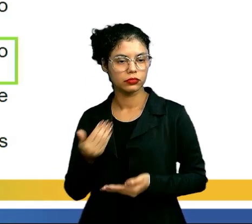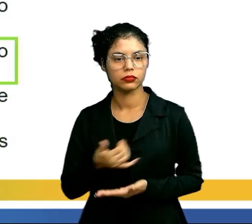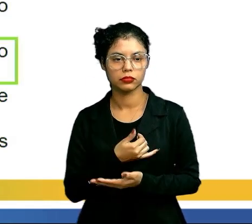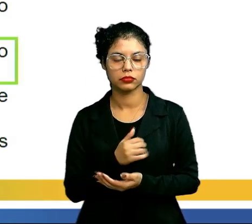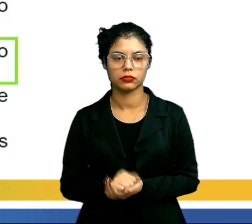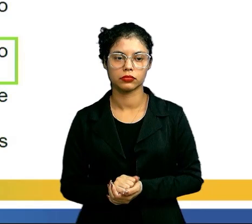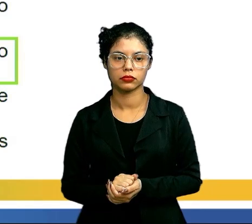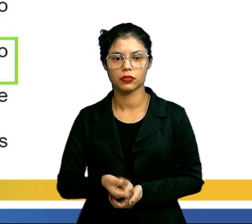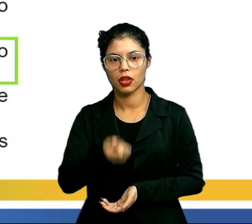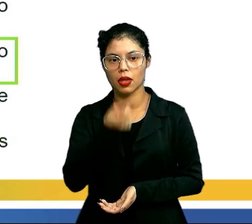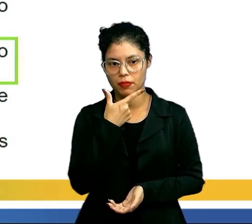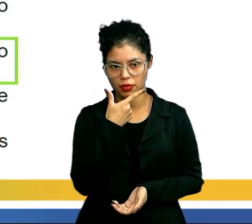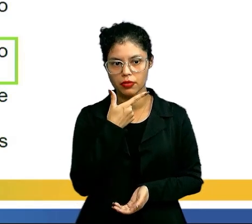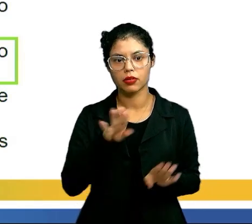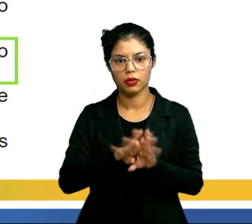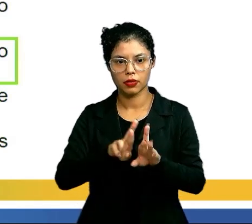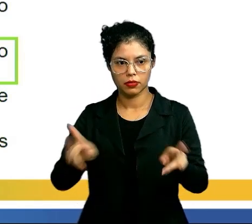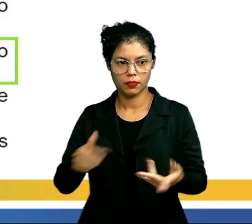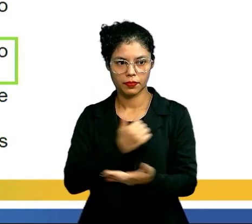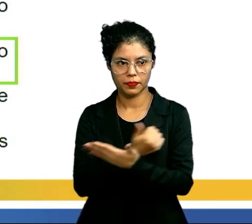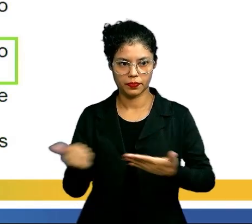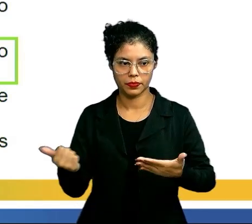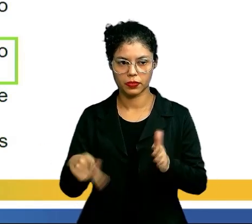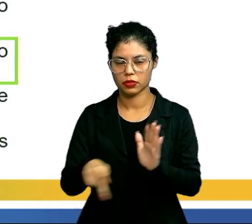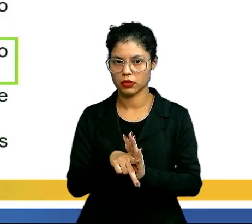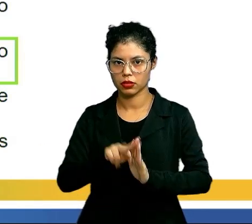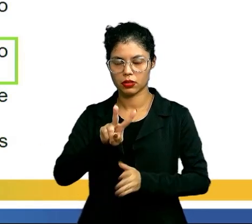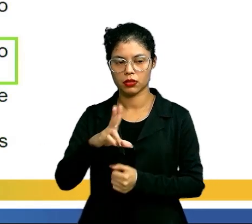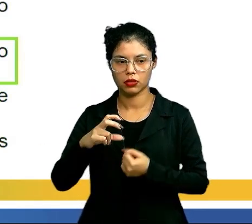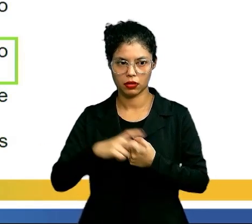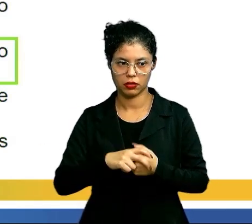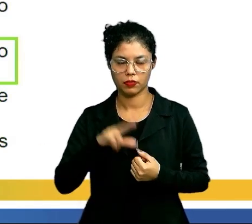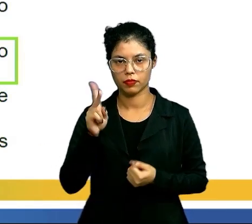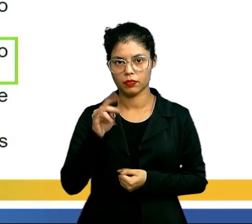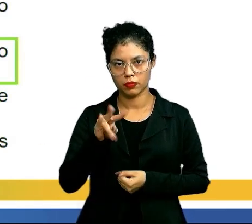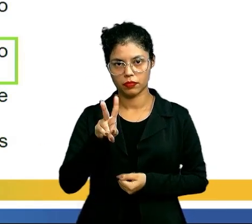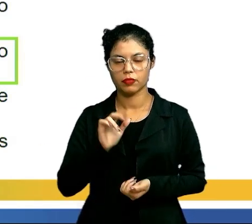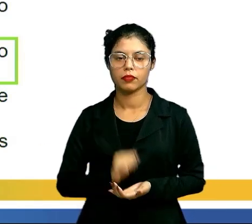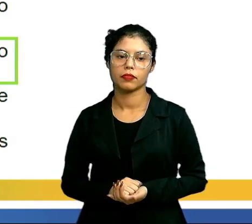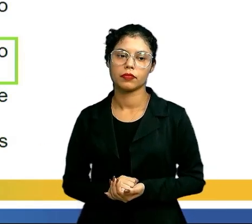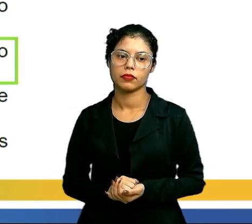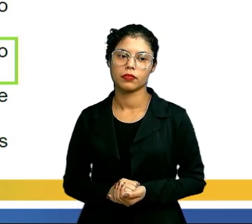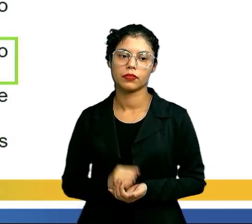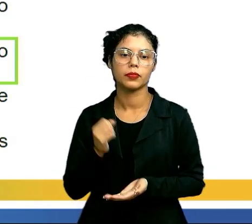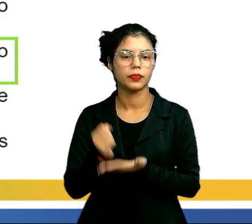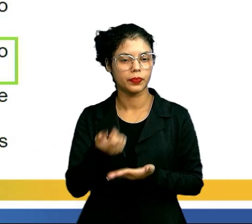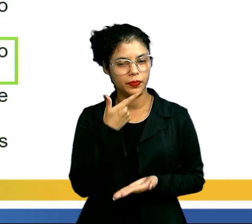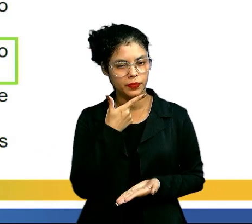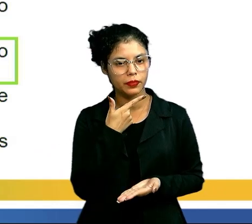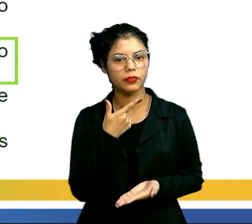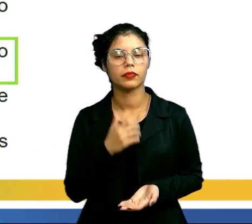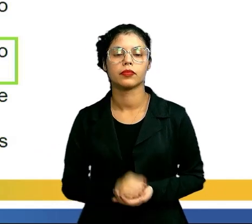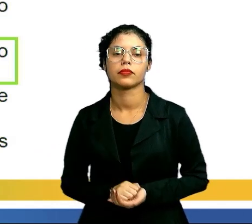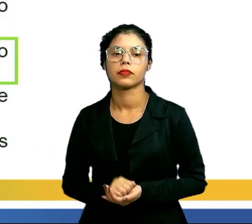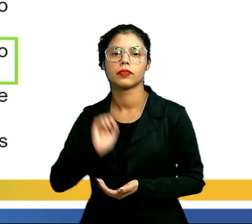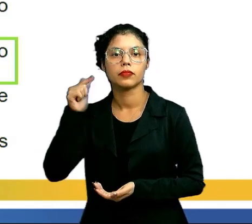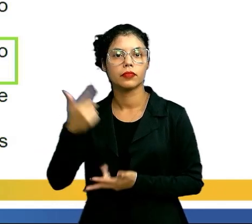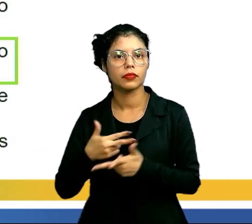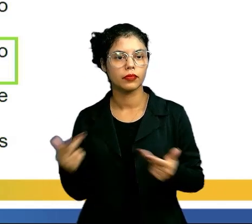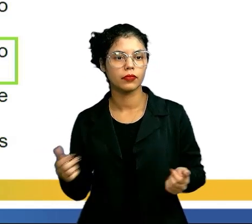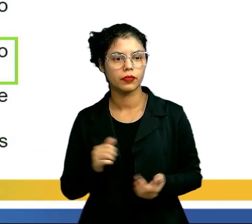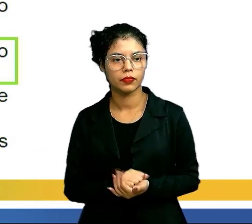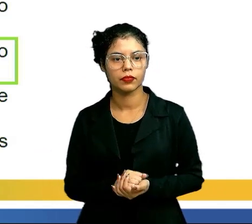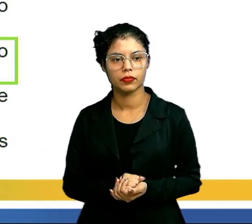de drogas que permite diferentes formas de ação contra o vírus HIV. No caso aí, os medicamentos, coquetéis e tudo mais,